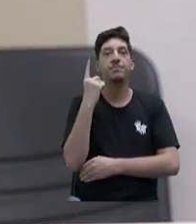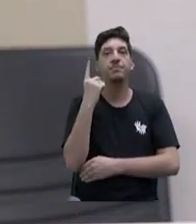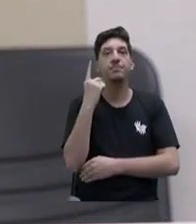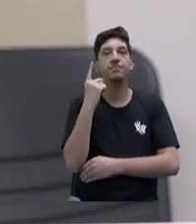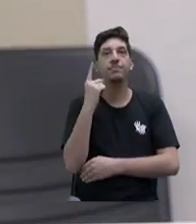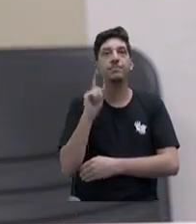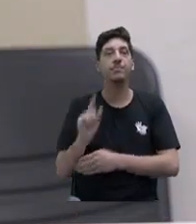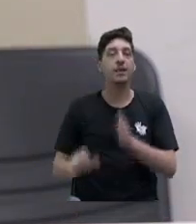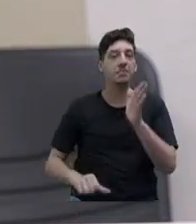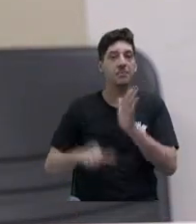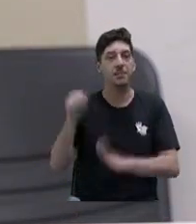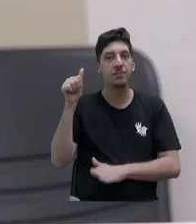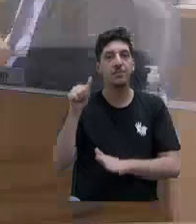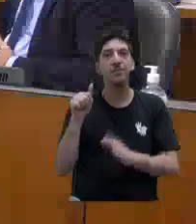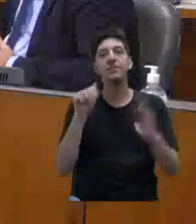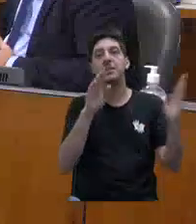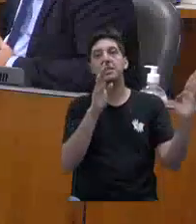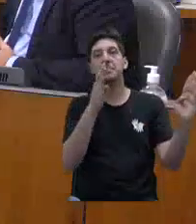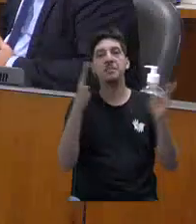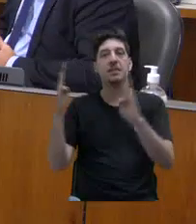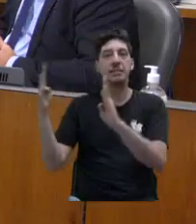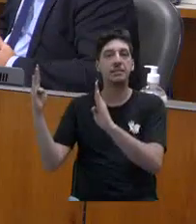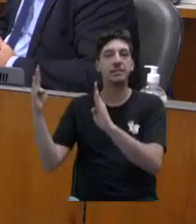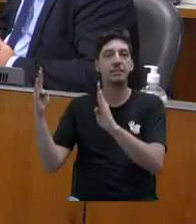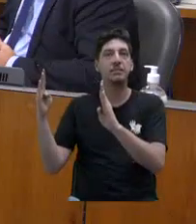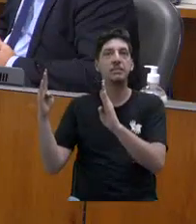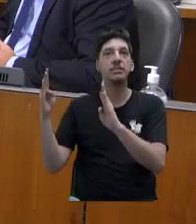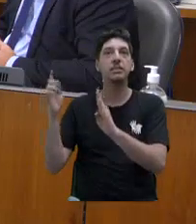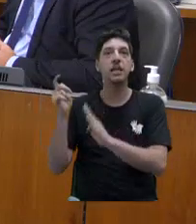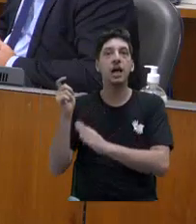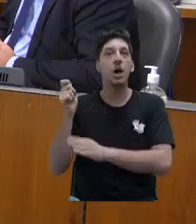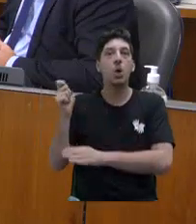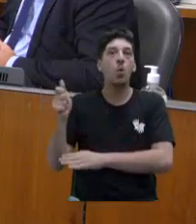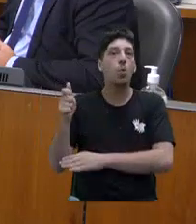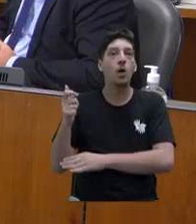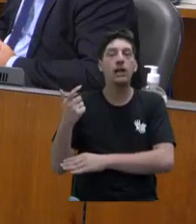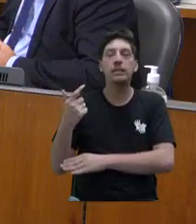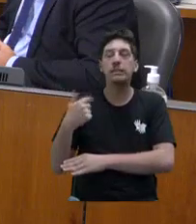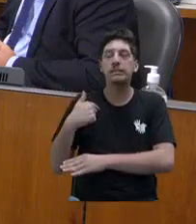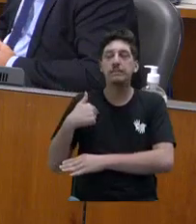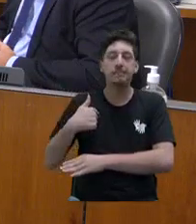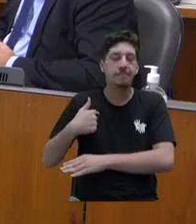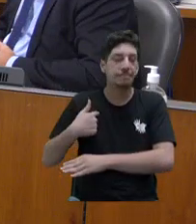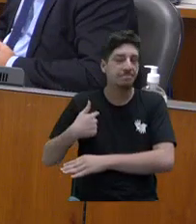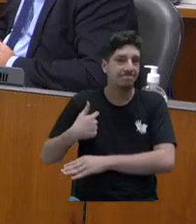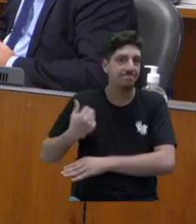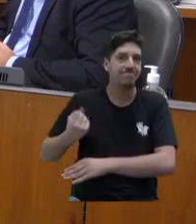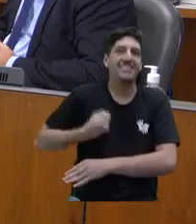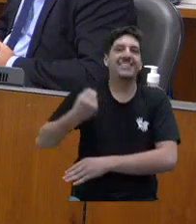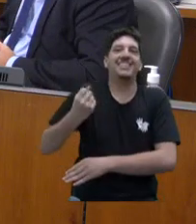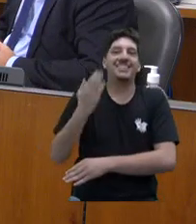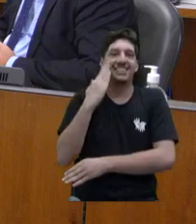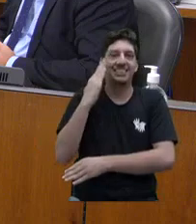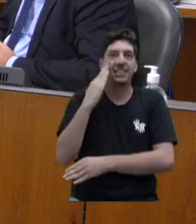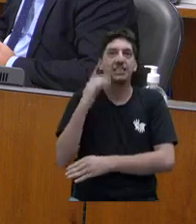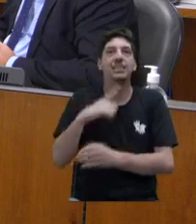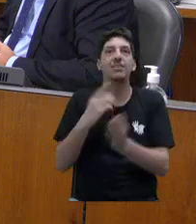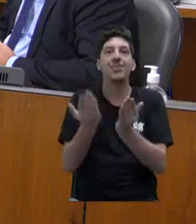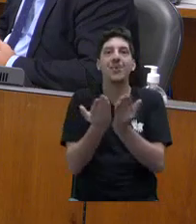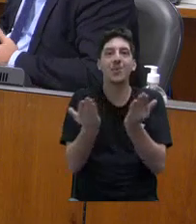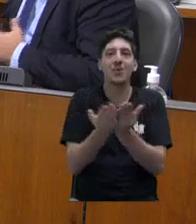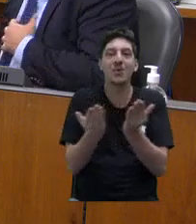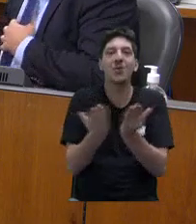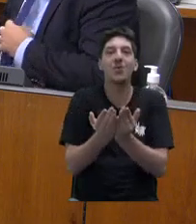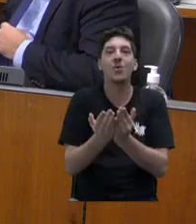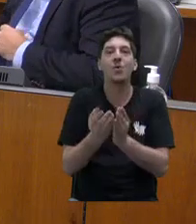a primeira vez que o Palácio da Liberdade sediou, quase me mataram, sediou um culto evangélico